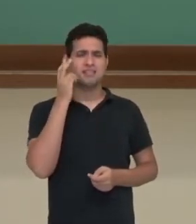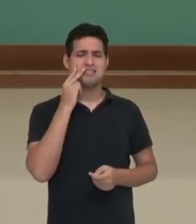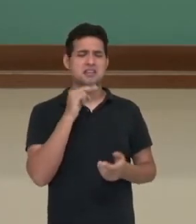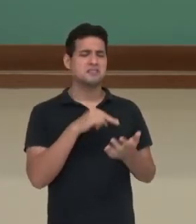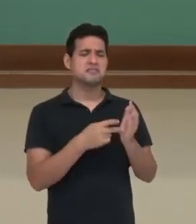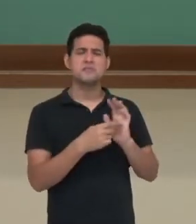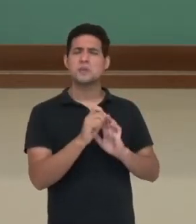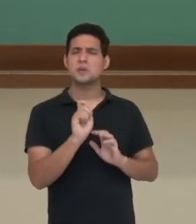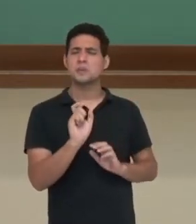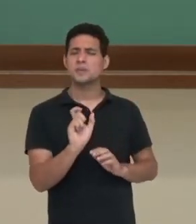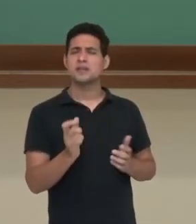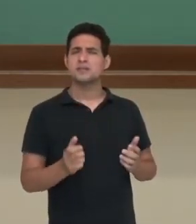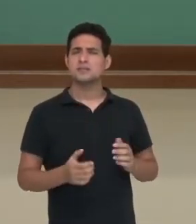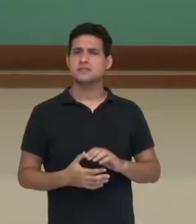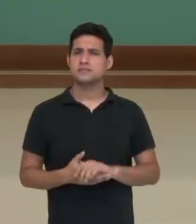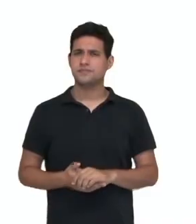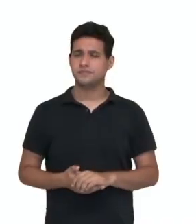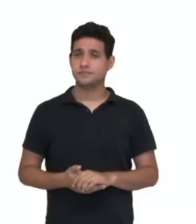el adverbio?